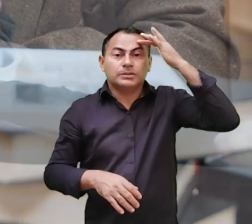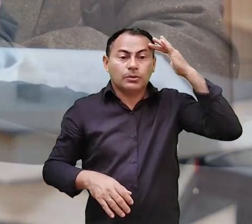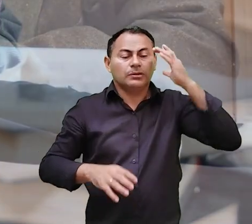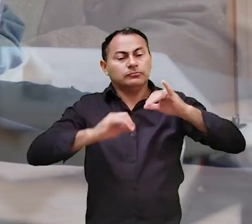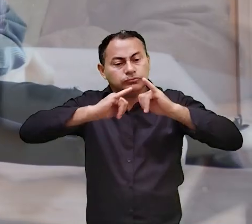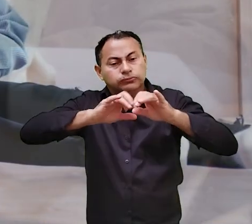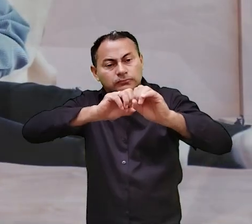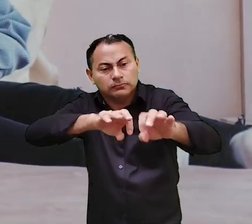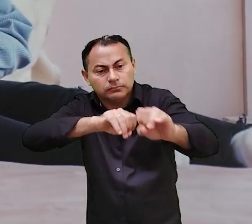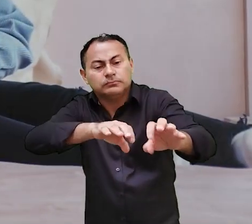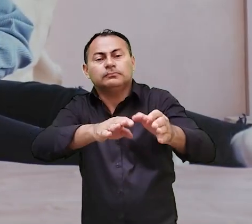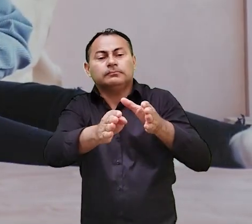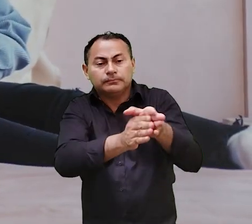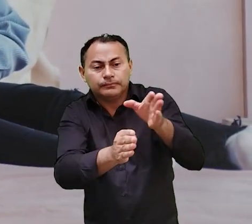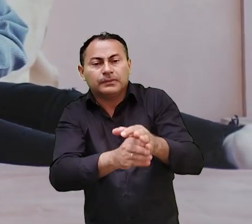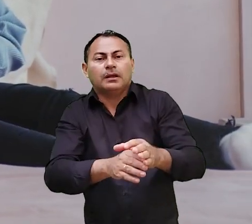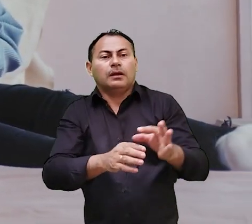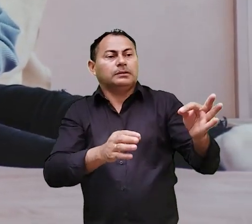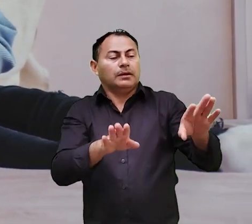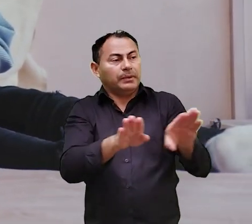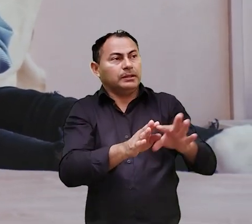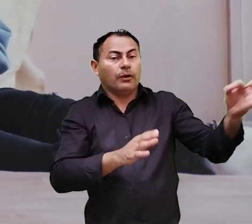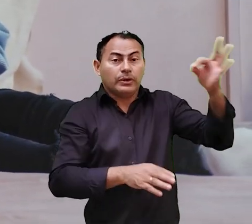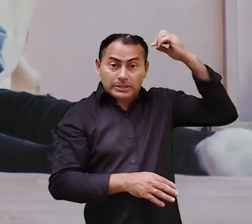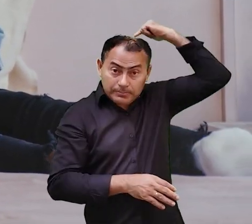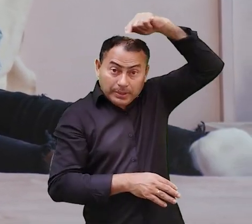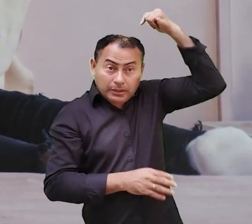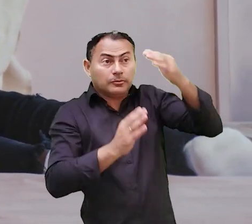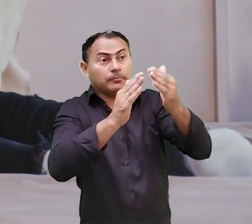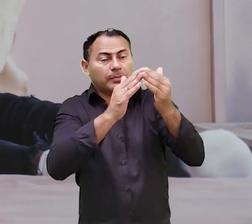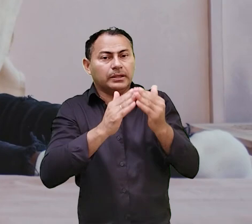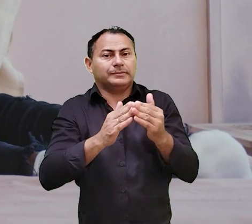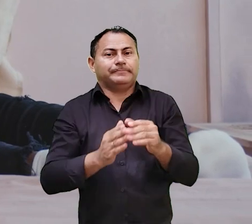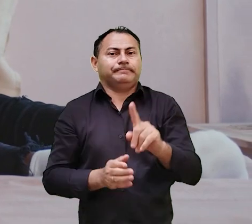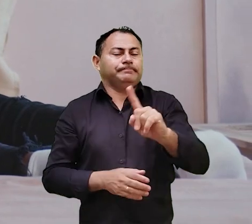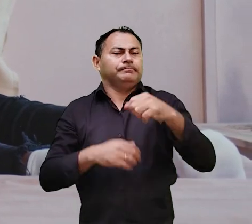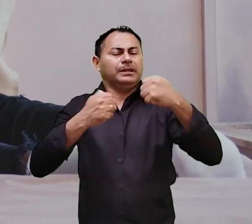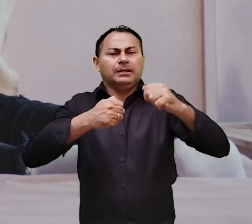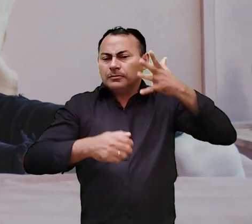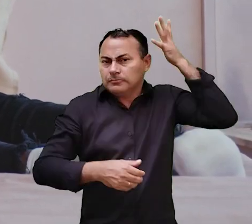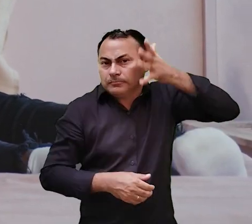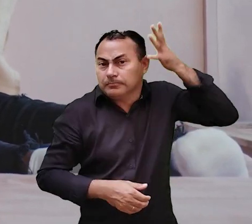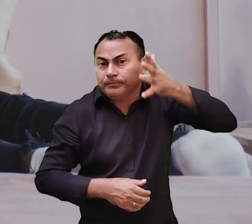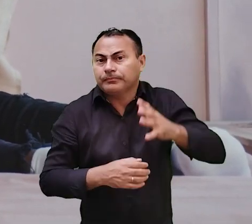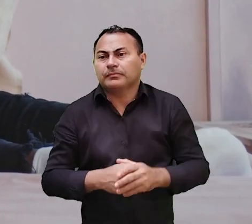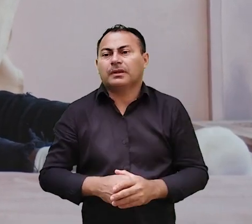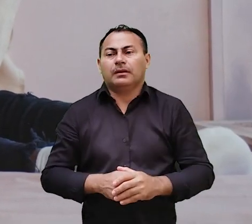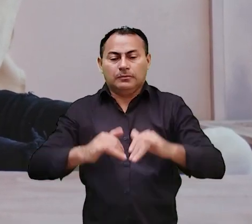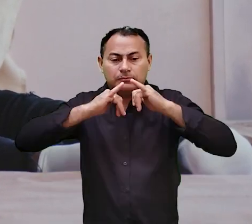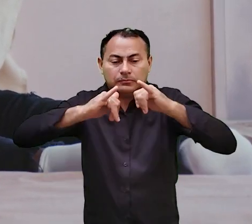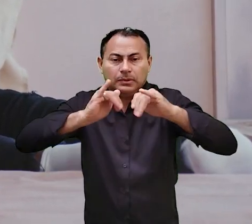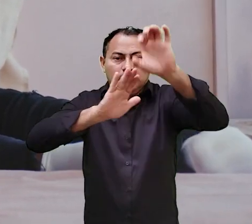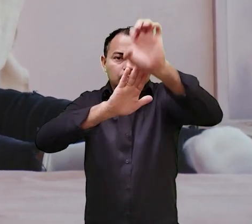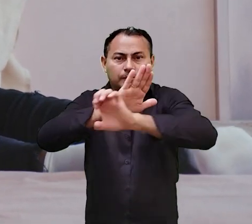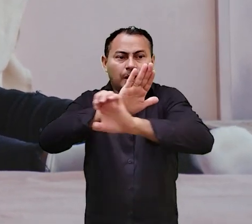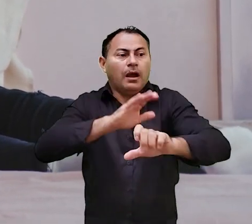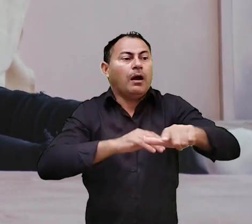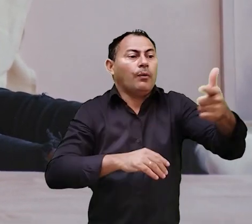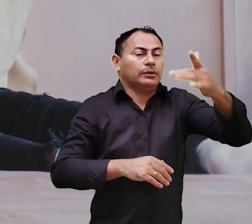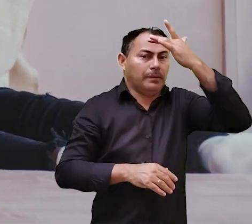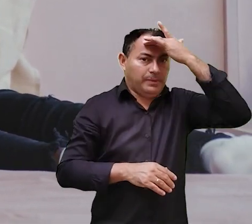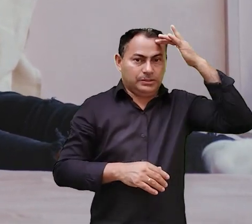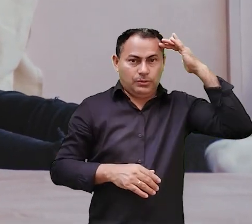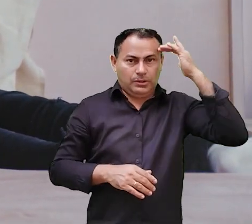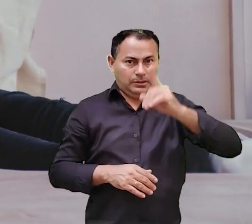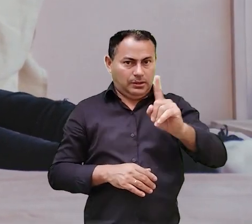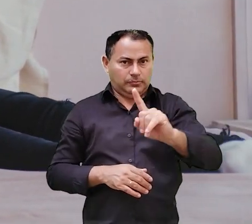a estes ossos. Profetize ao Espírito. Você não precisa ser um pregador para anunciar o